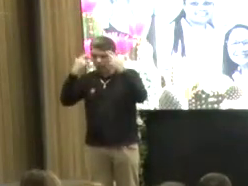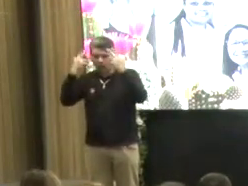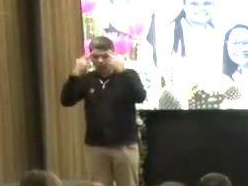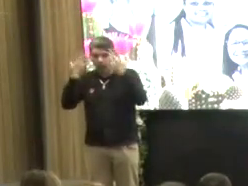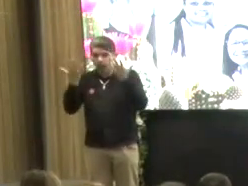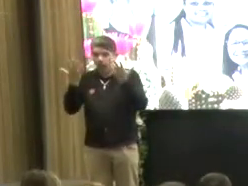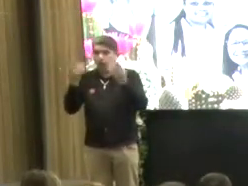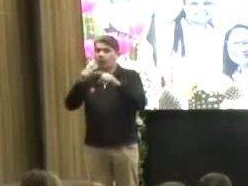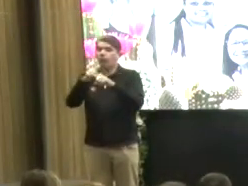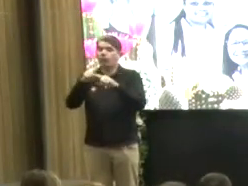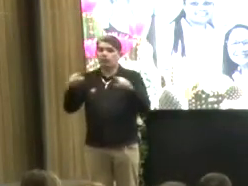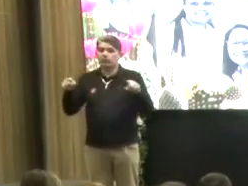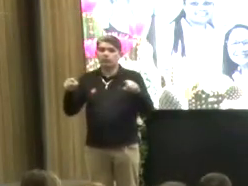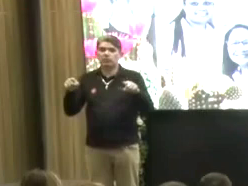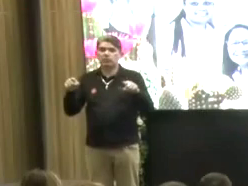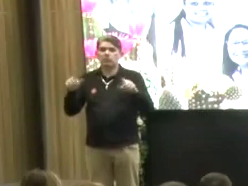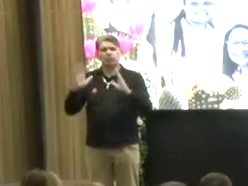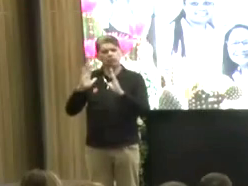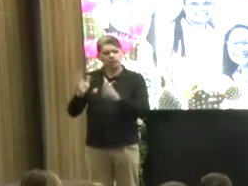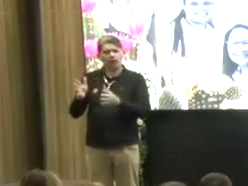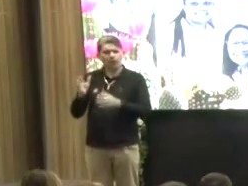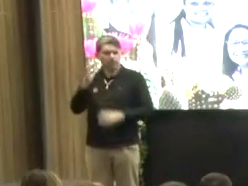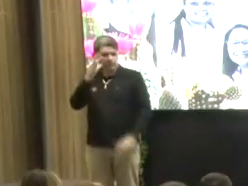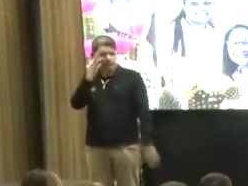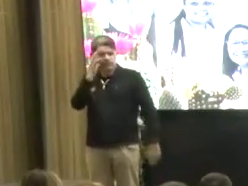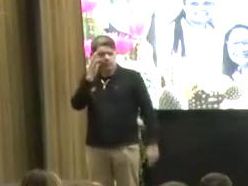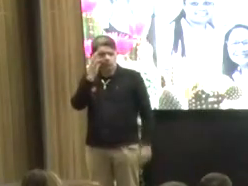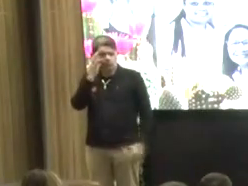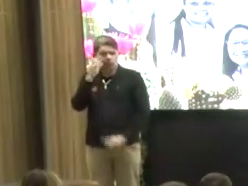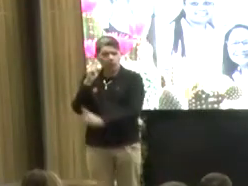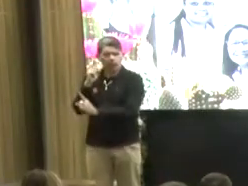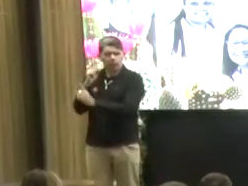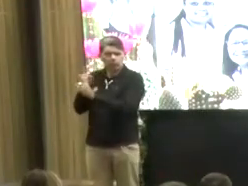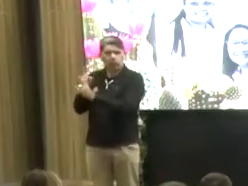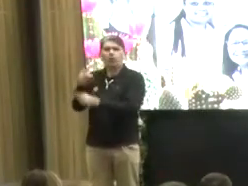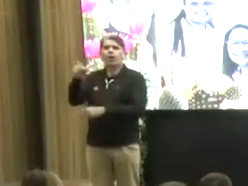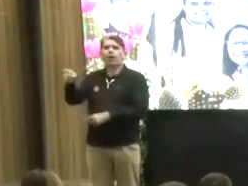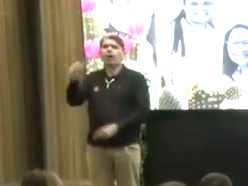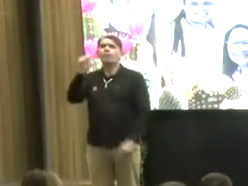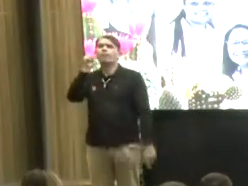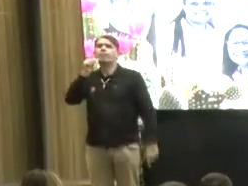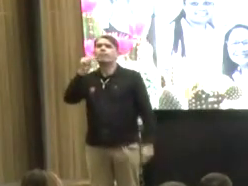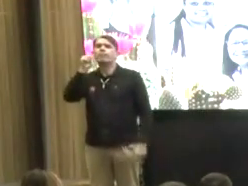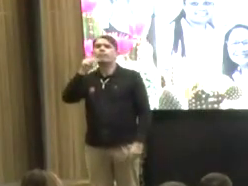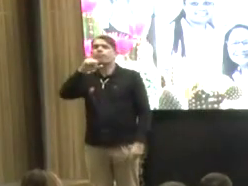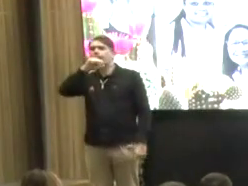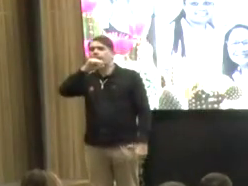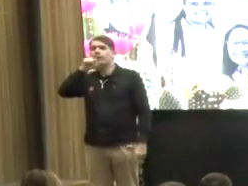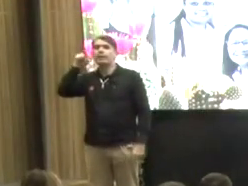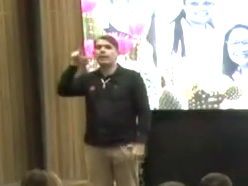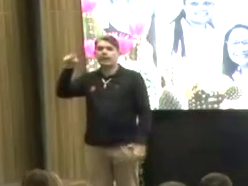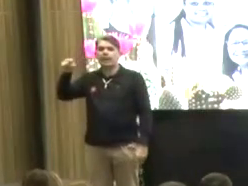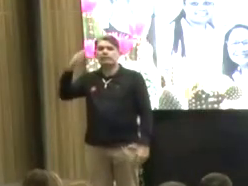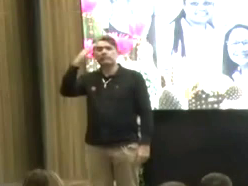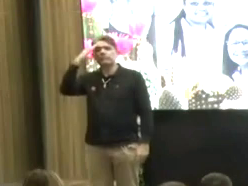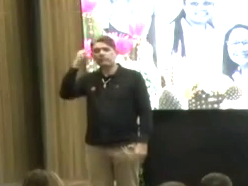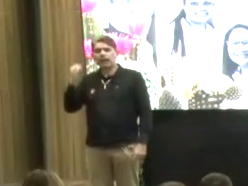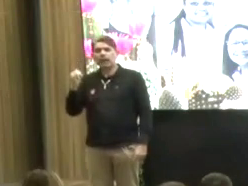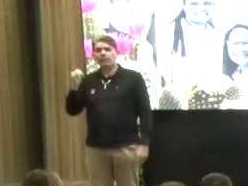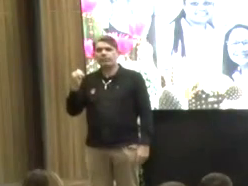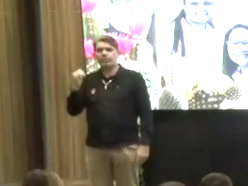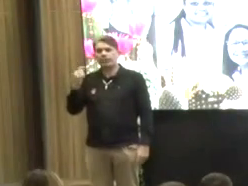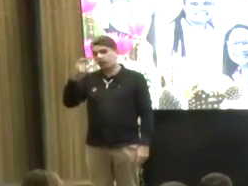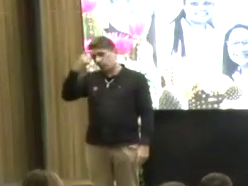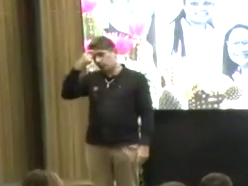vocês já não presenciaram uma realidade de uma mãe que toma consciência do direito à educação